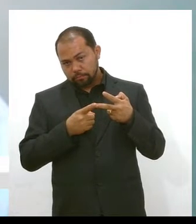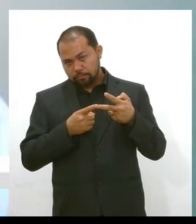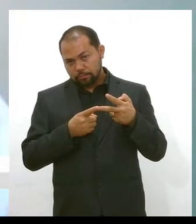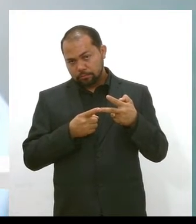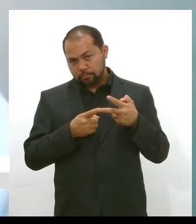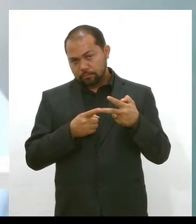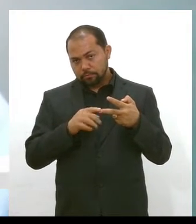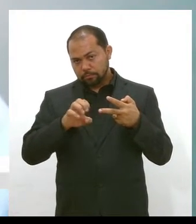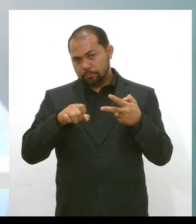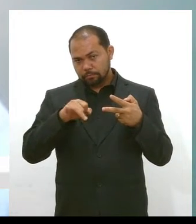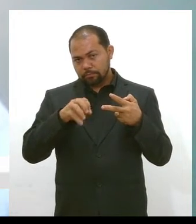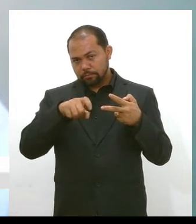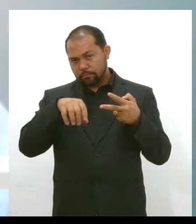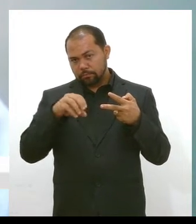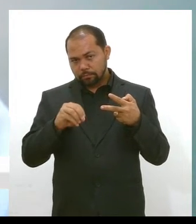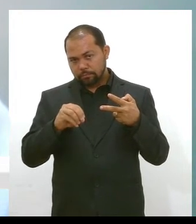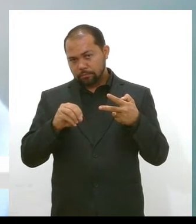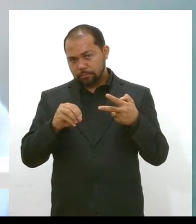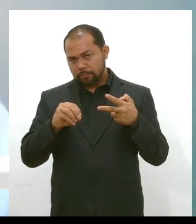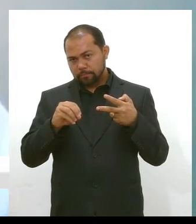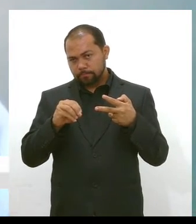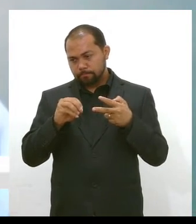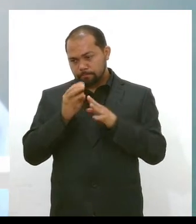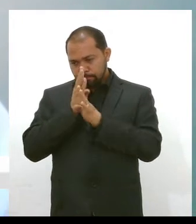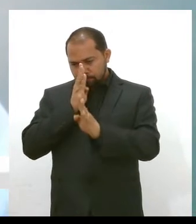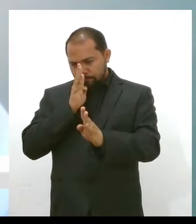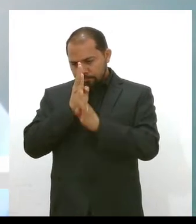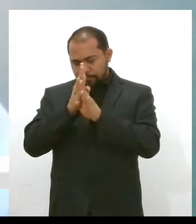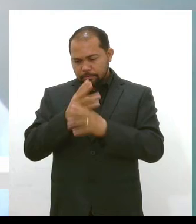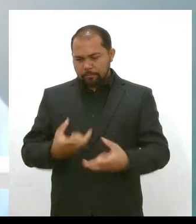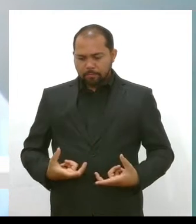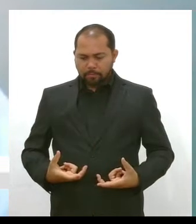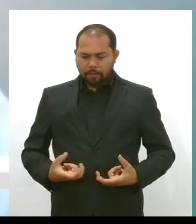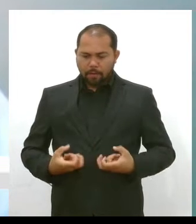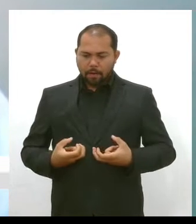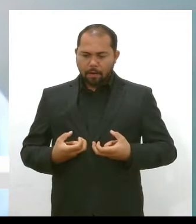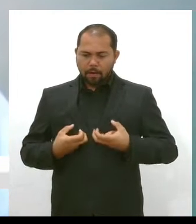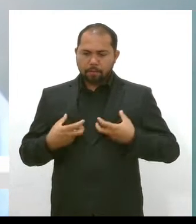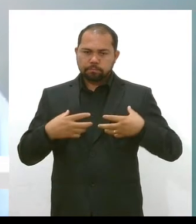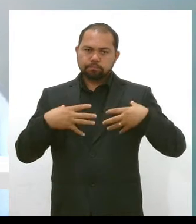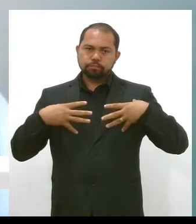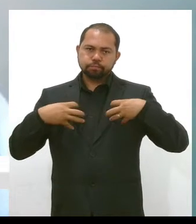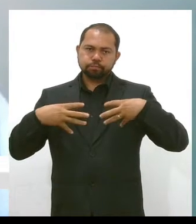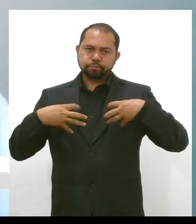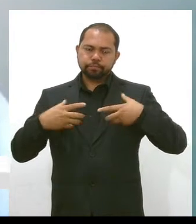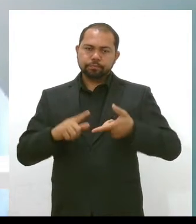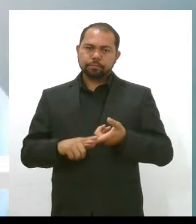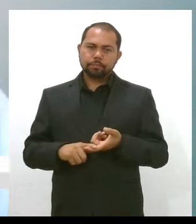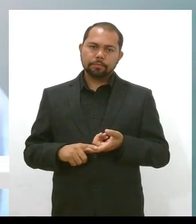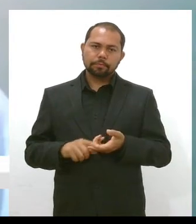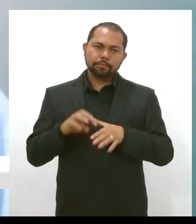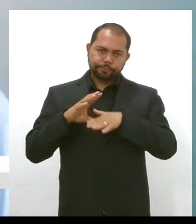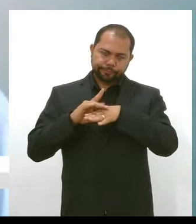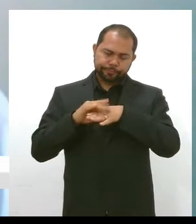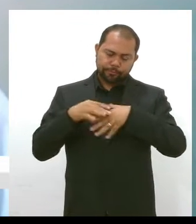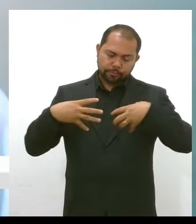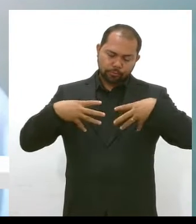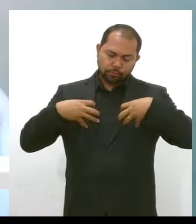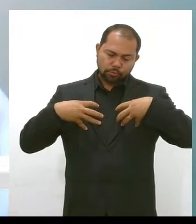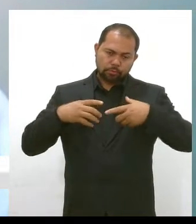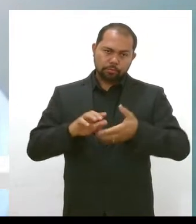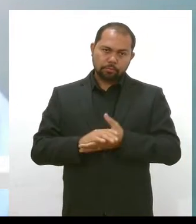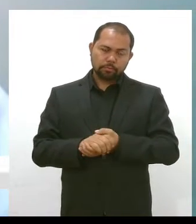de cânceres mamários, câncer de mama, doenças de mama. Então, a gente tem